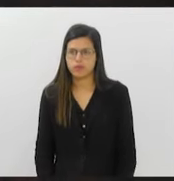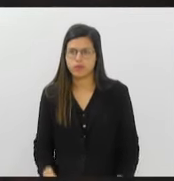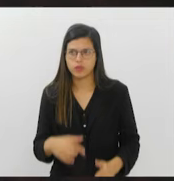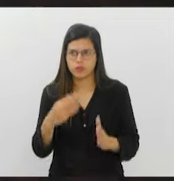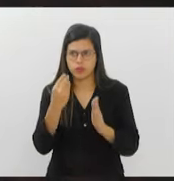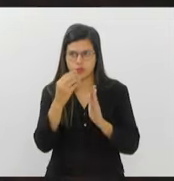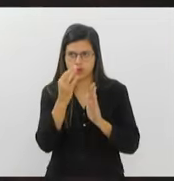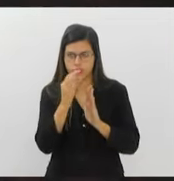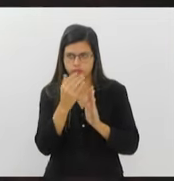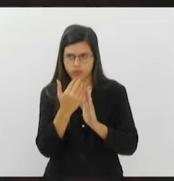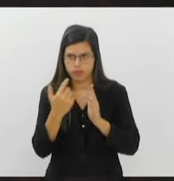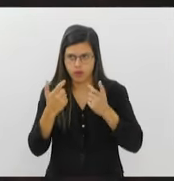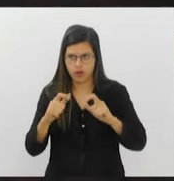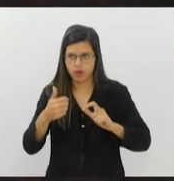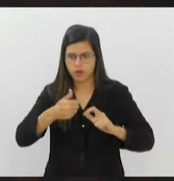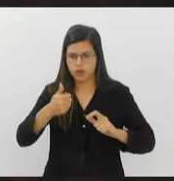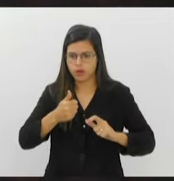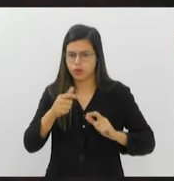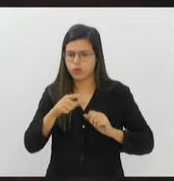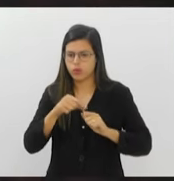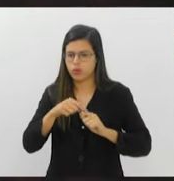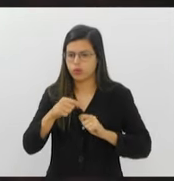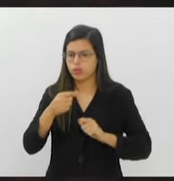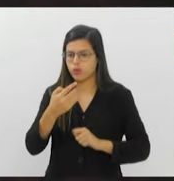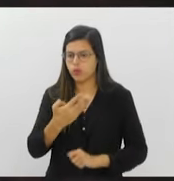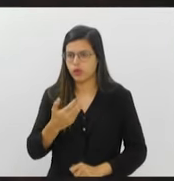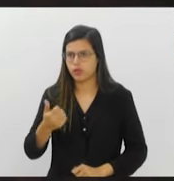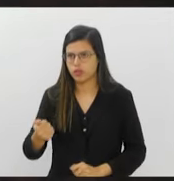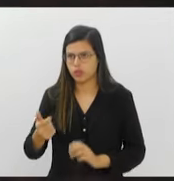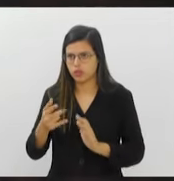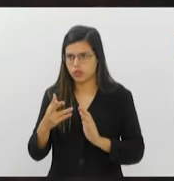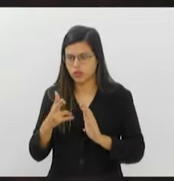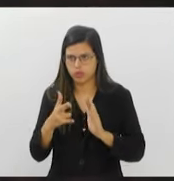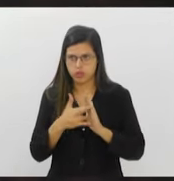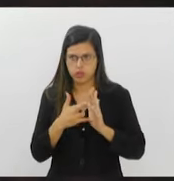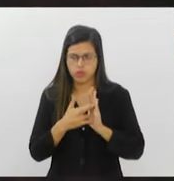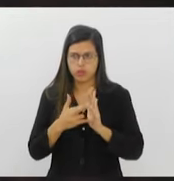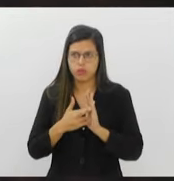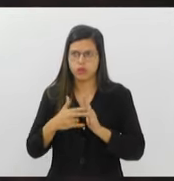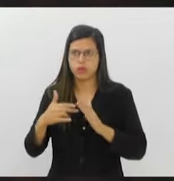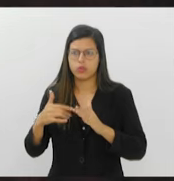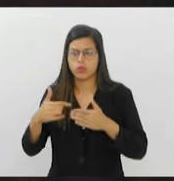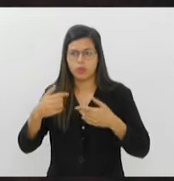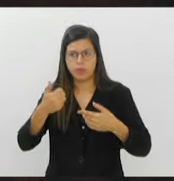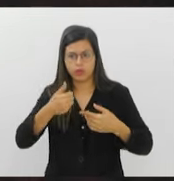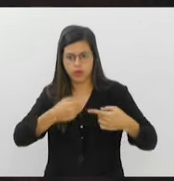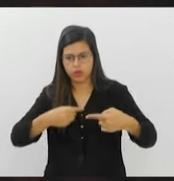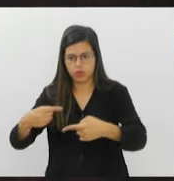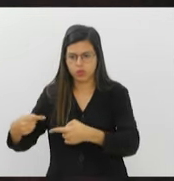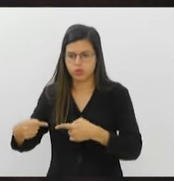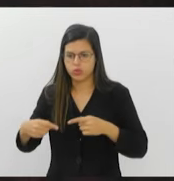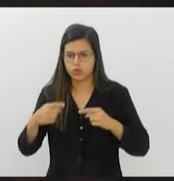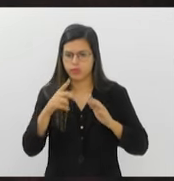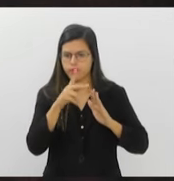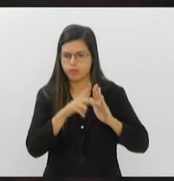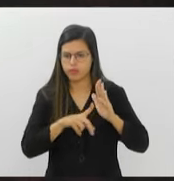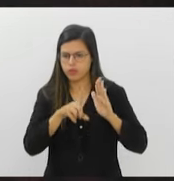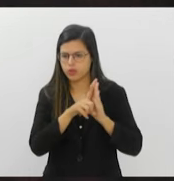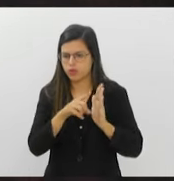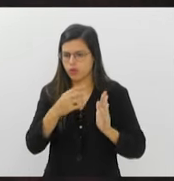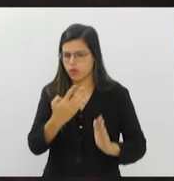com o parágrafo 1º do artigo 47 do Regimento Interno, em tramitação ordinária, em primeira discussão, projeto de lei